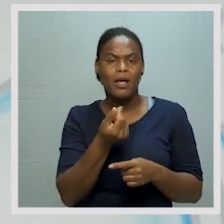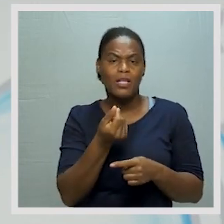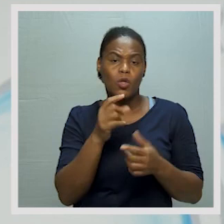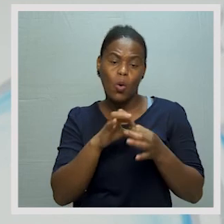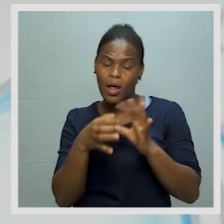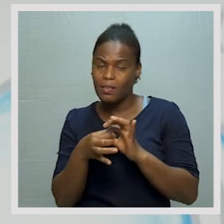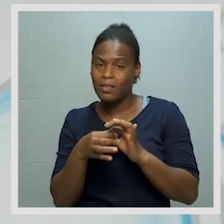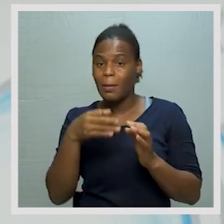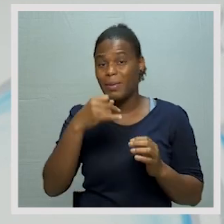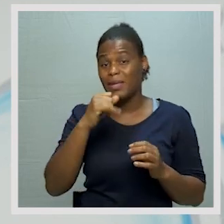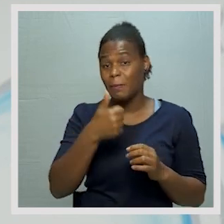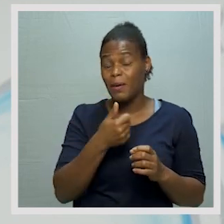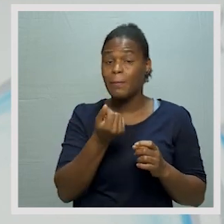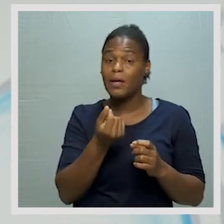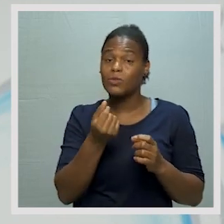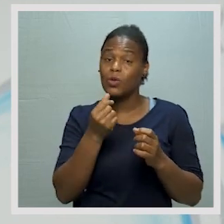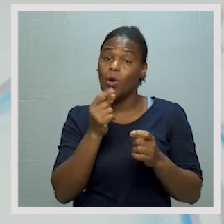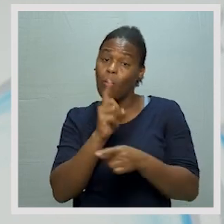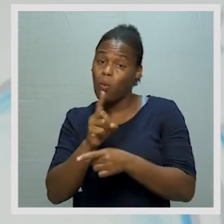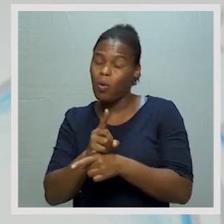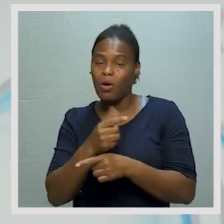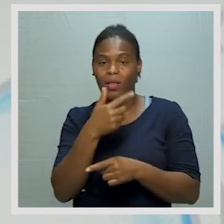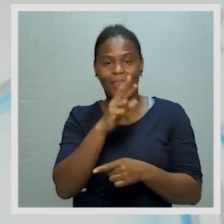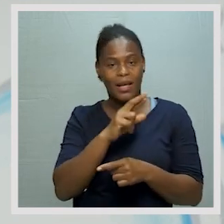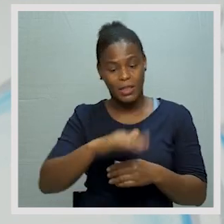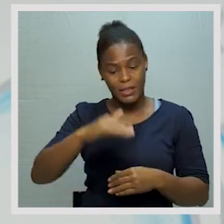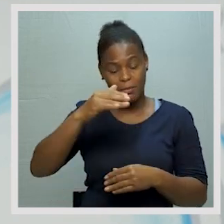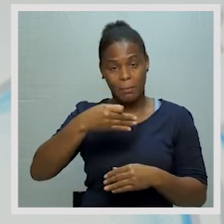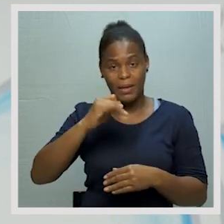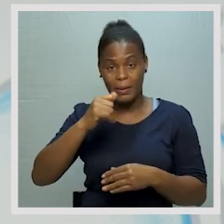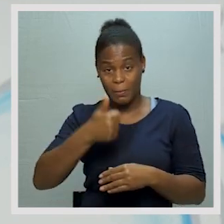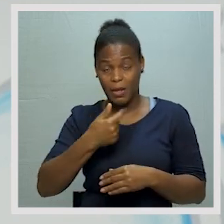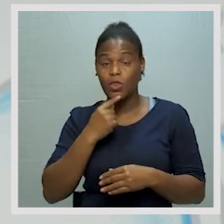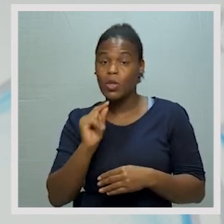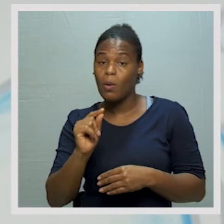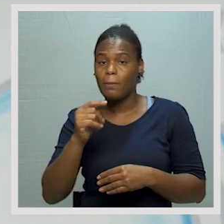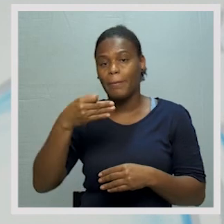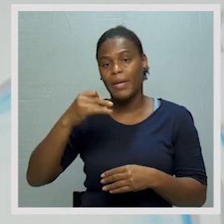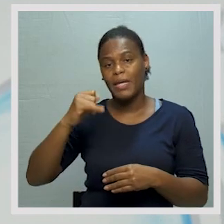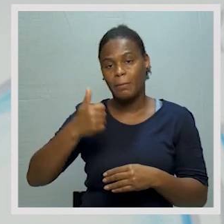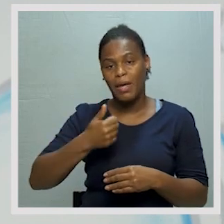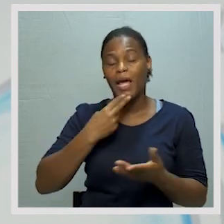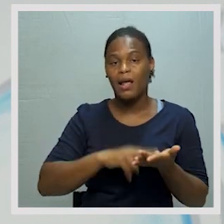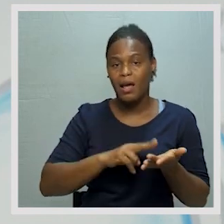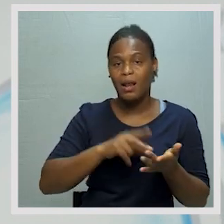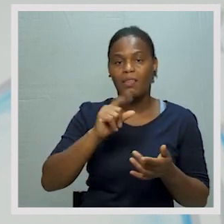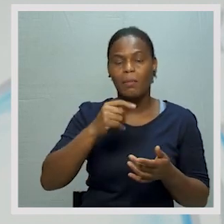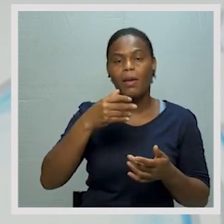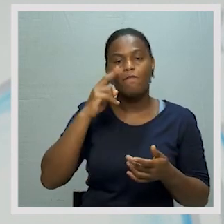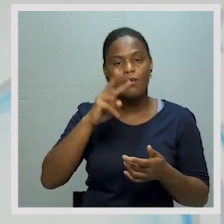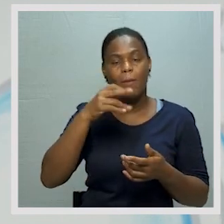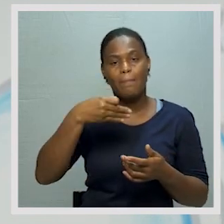PIB a preços constantes. Nós vimos taxa de crescimento de PIB nominal e PIB real, e nós vimos PIB